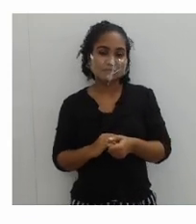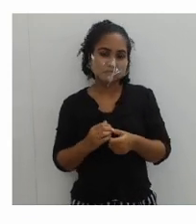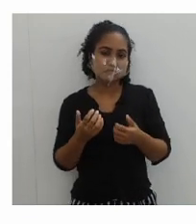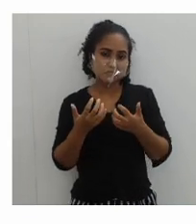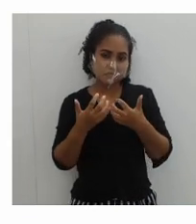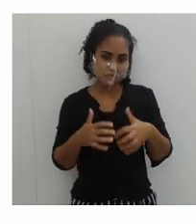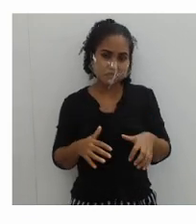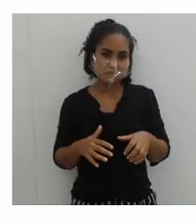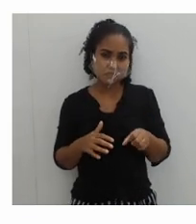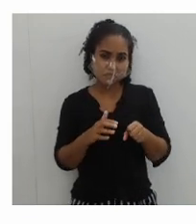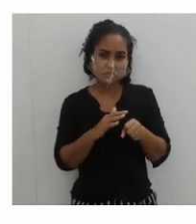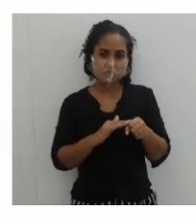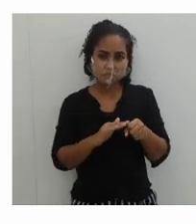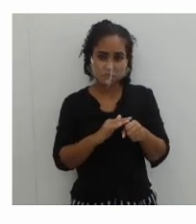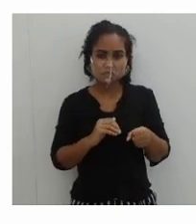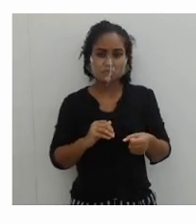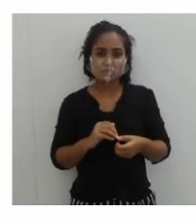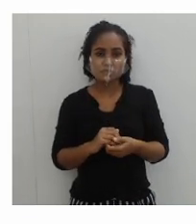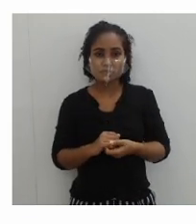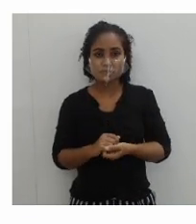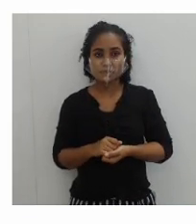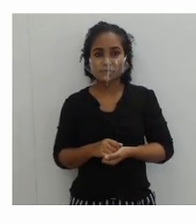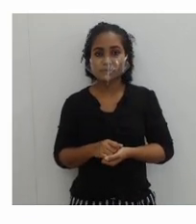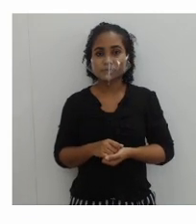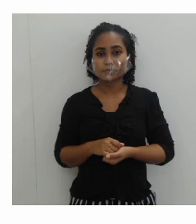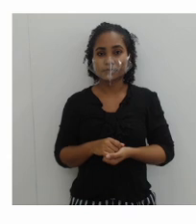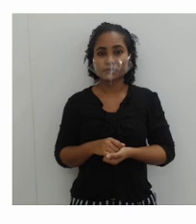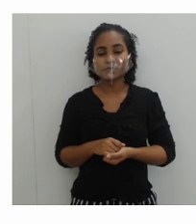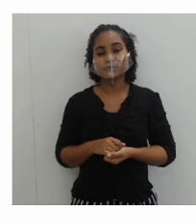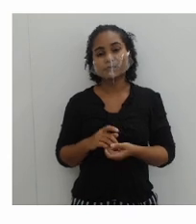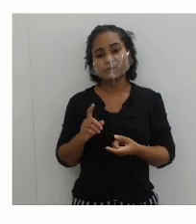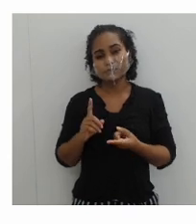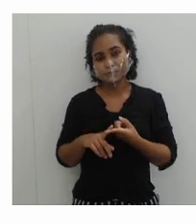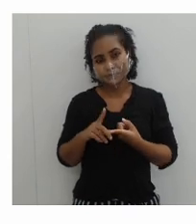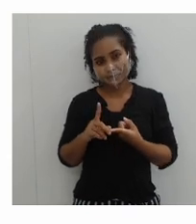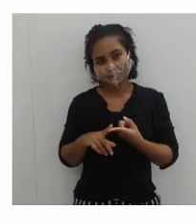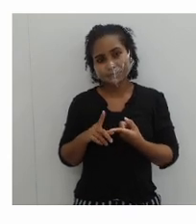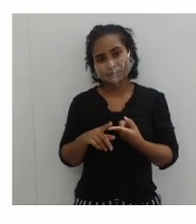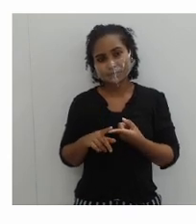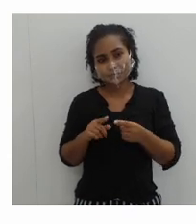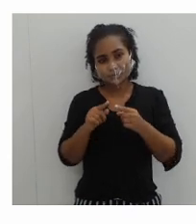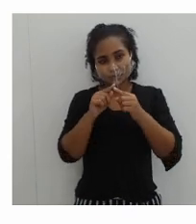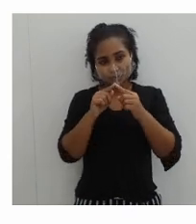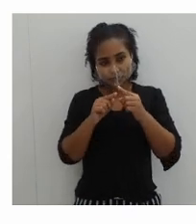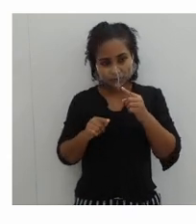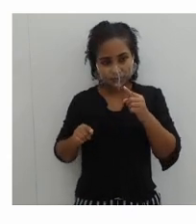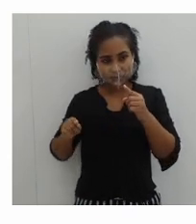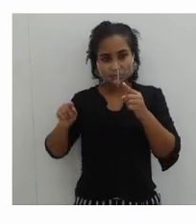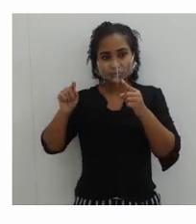causado pelo enteróbios vermiculares. Nós temos esse ciclo que vocês